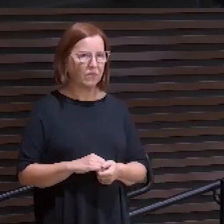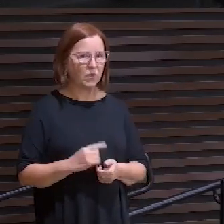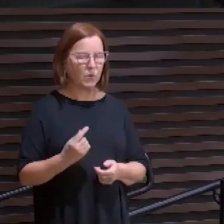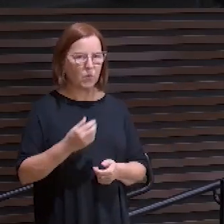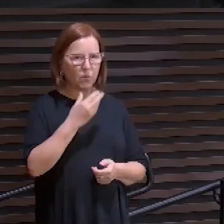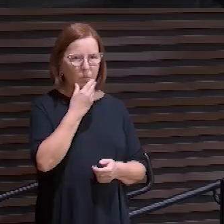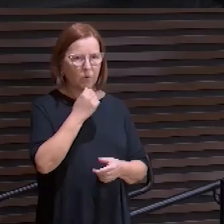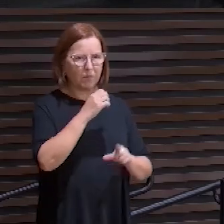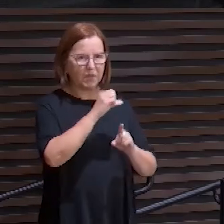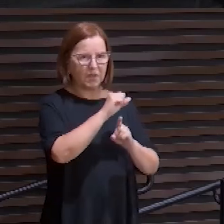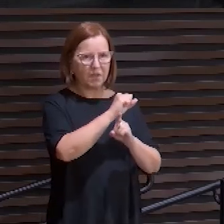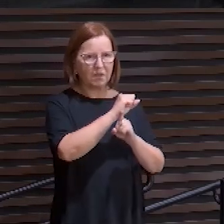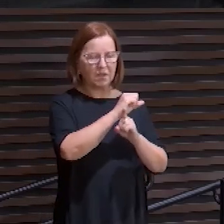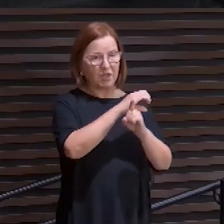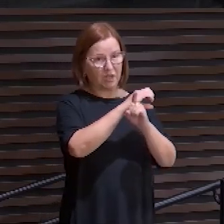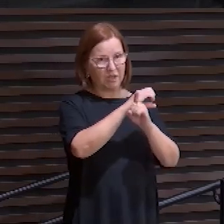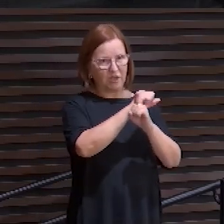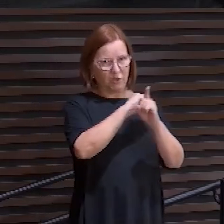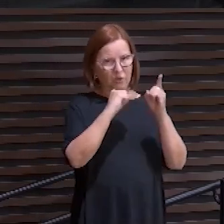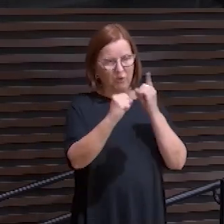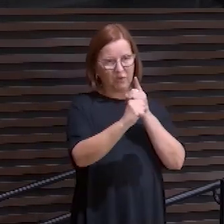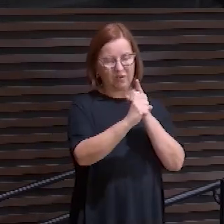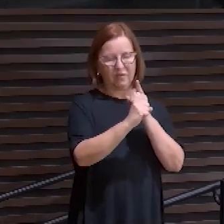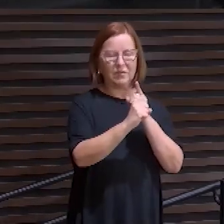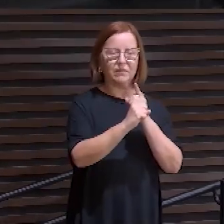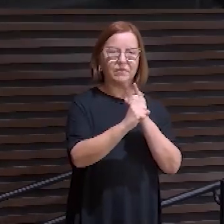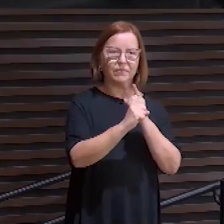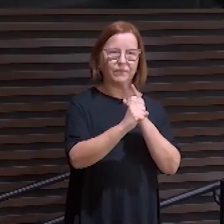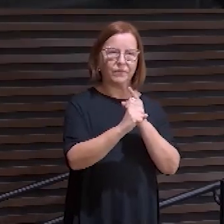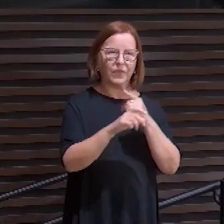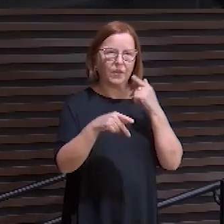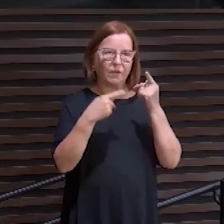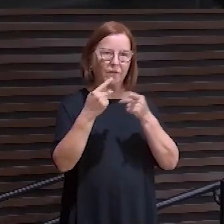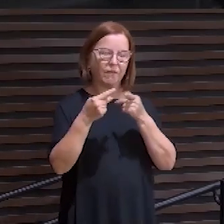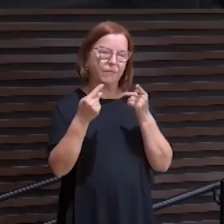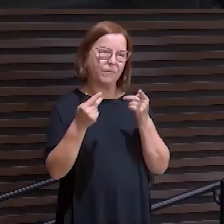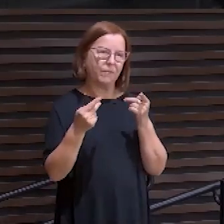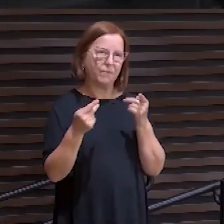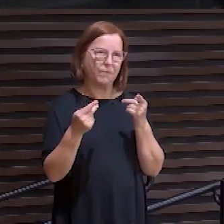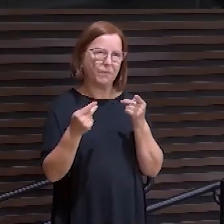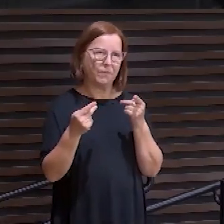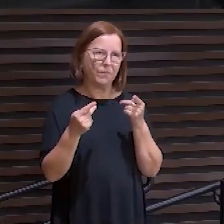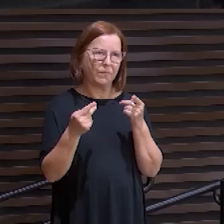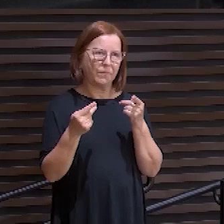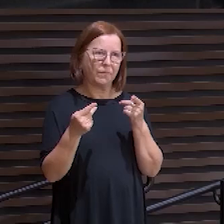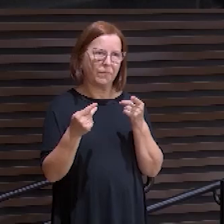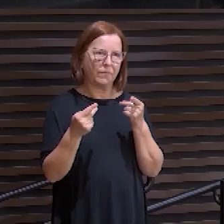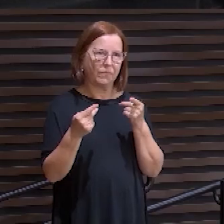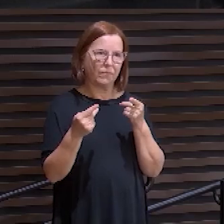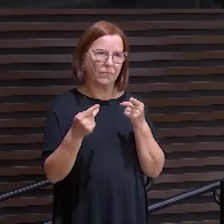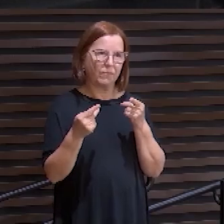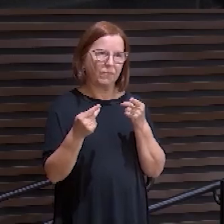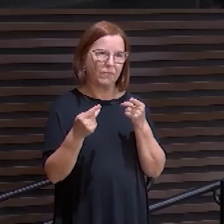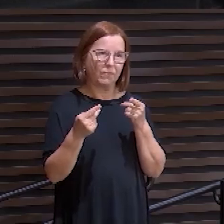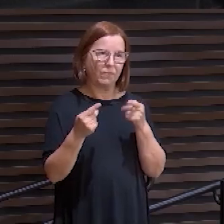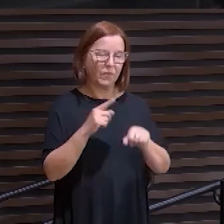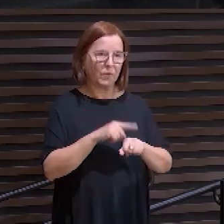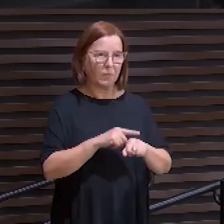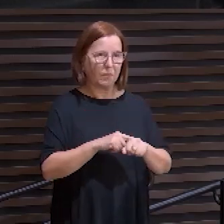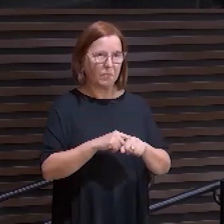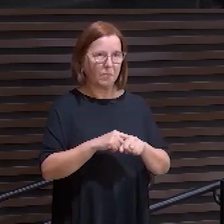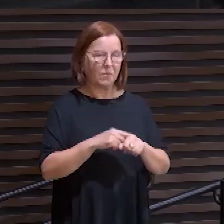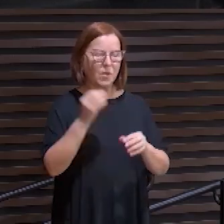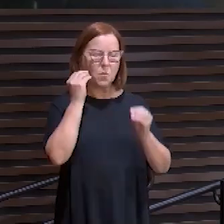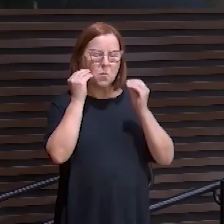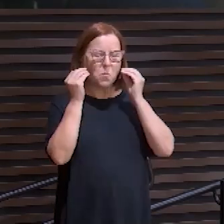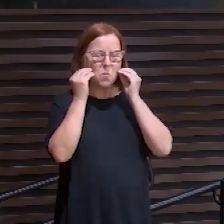sociólogo Stephen Alford, ele disse o seguinte: quando beijos e abraços cessam